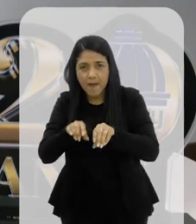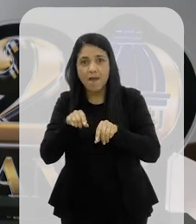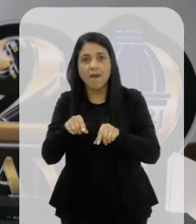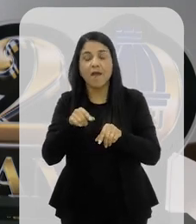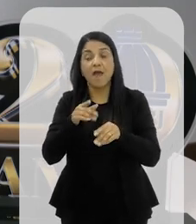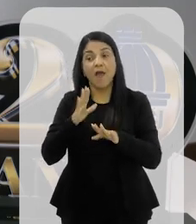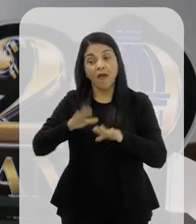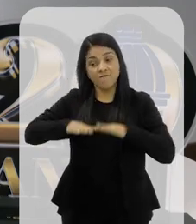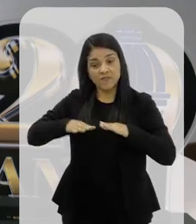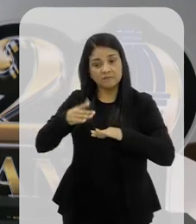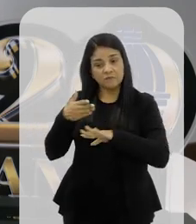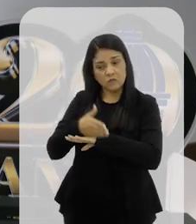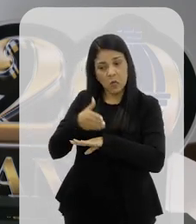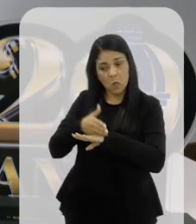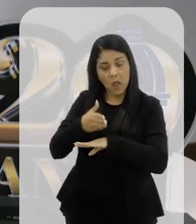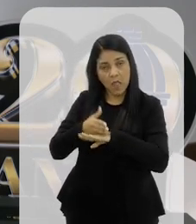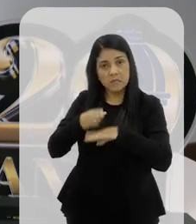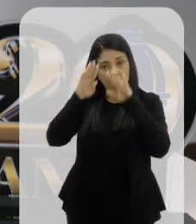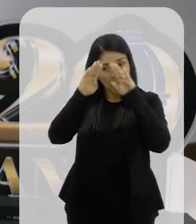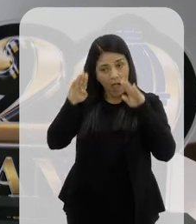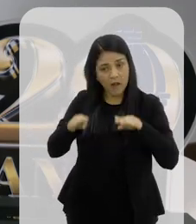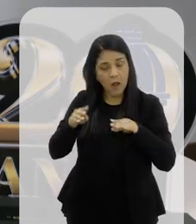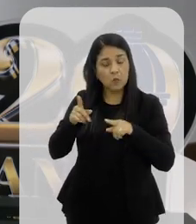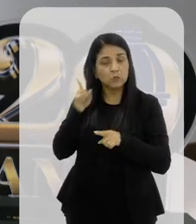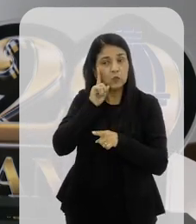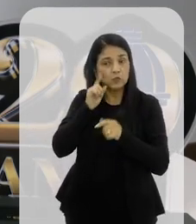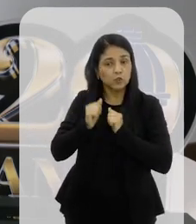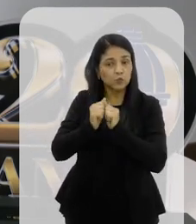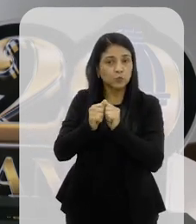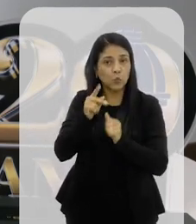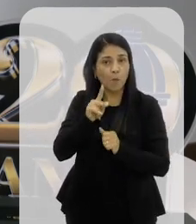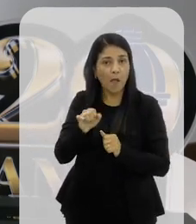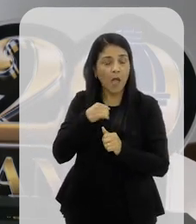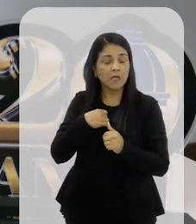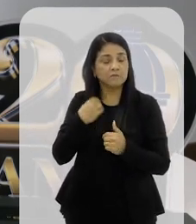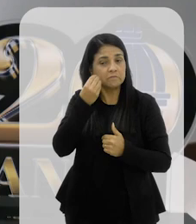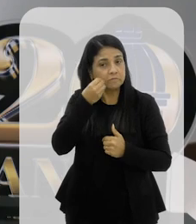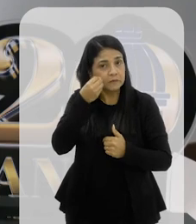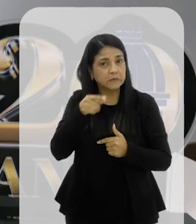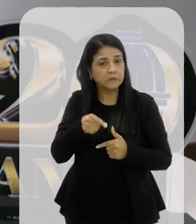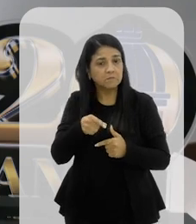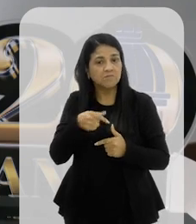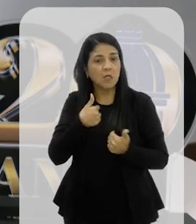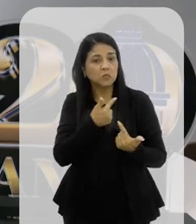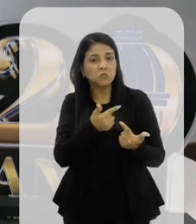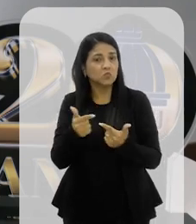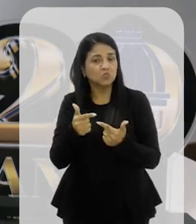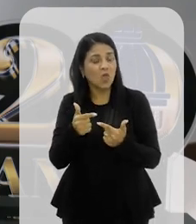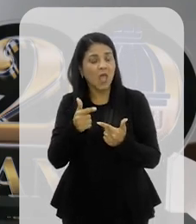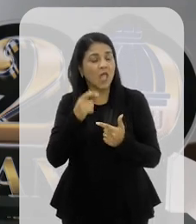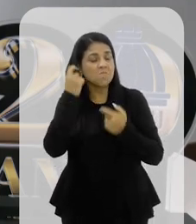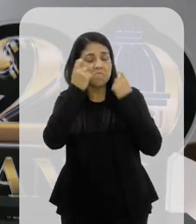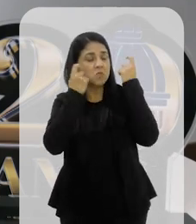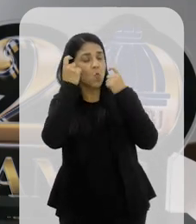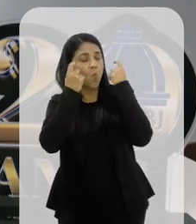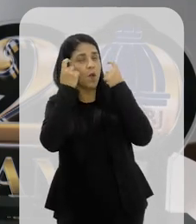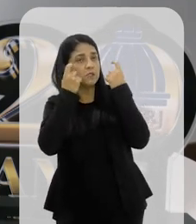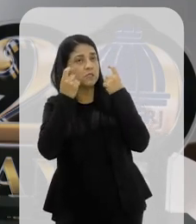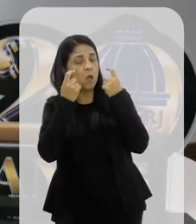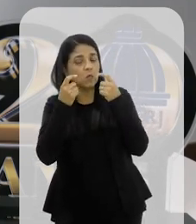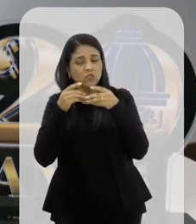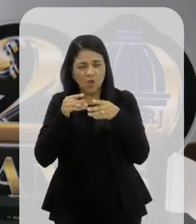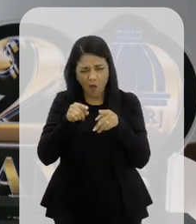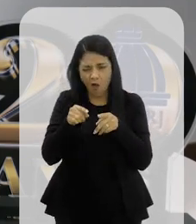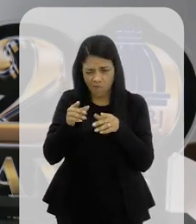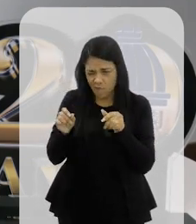você frequenta tá o dia a dia com teu pai ali vivenciando o barracão mas às vezes o carnavalo não tem essa preocupação de pegar a